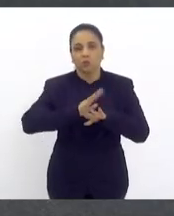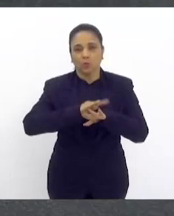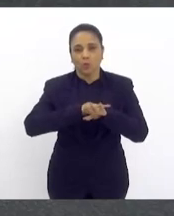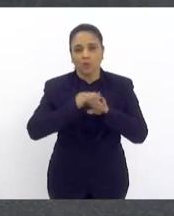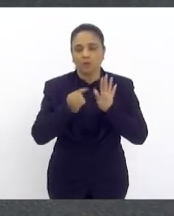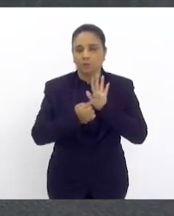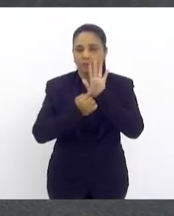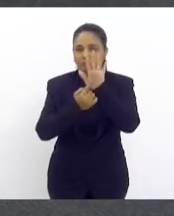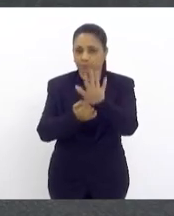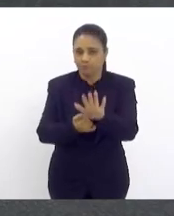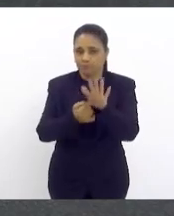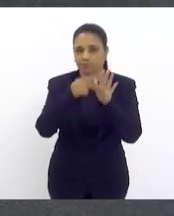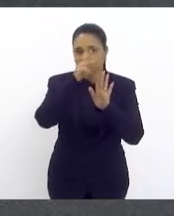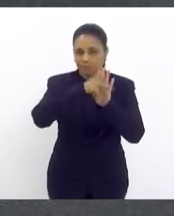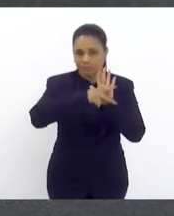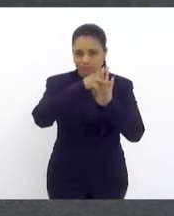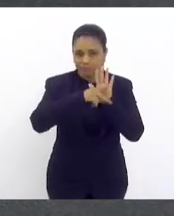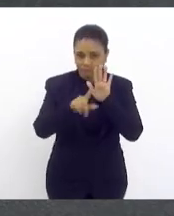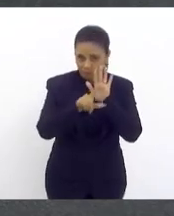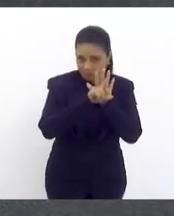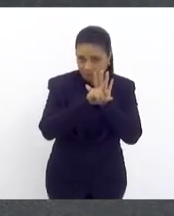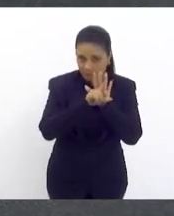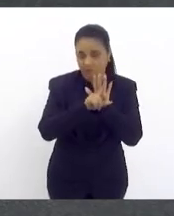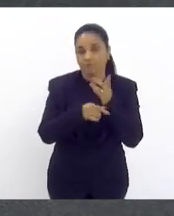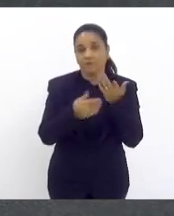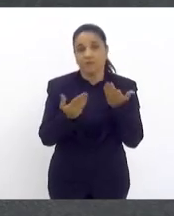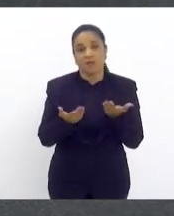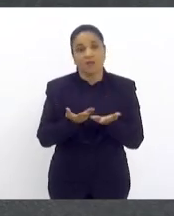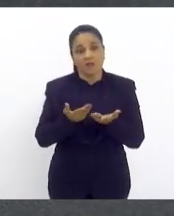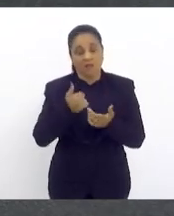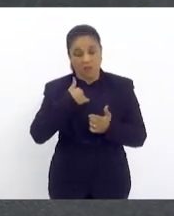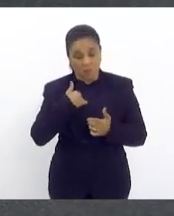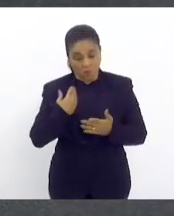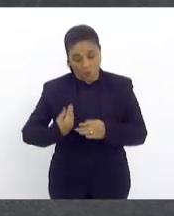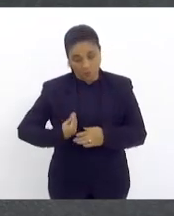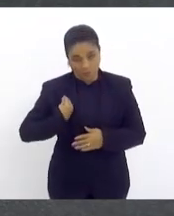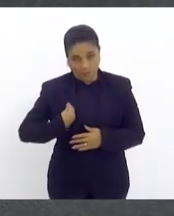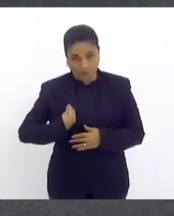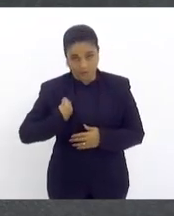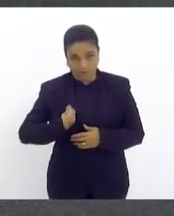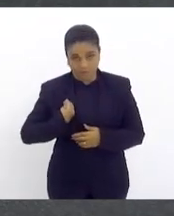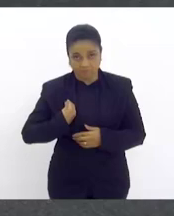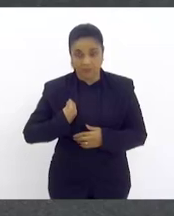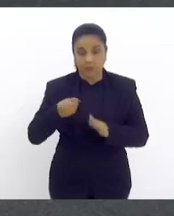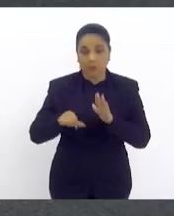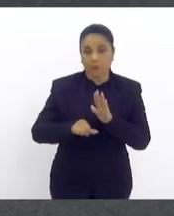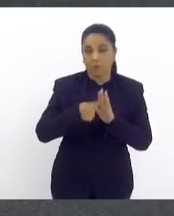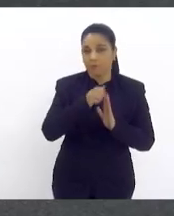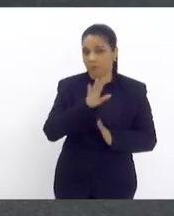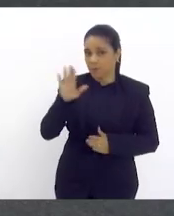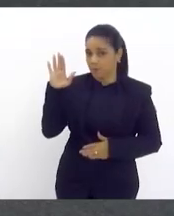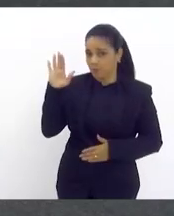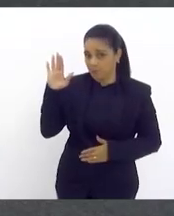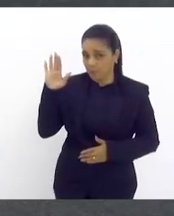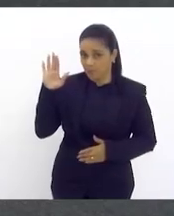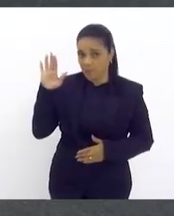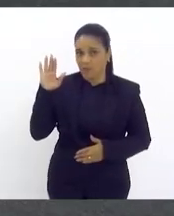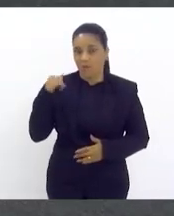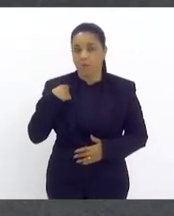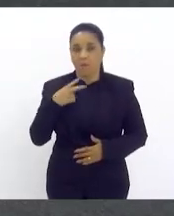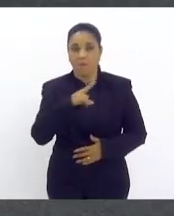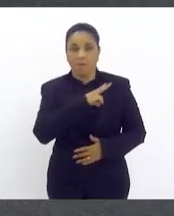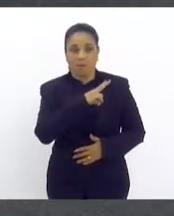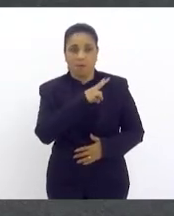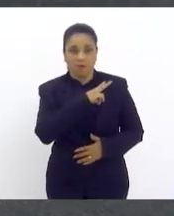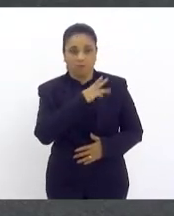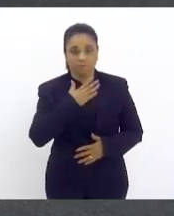apresentação do projeto de lei por outro lado eu participava no meu primeiro mandato é muito pessoal de